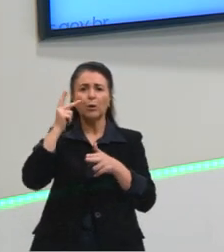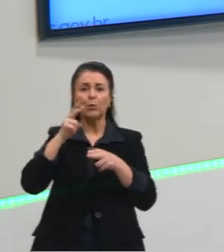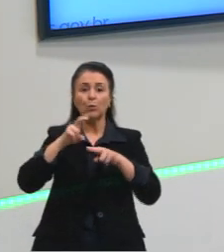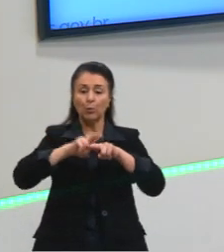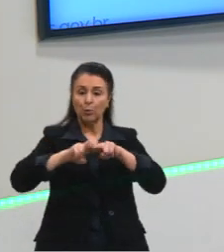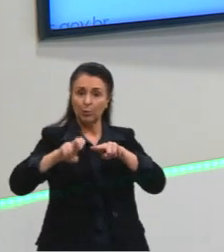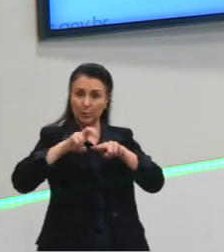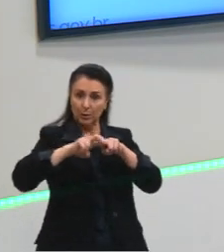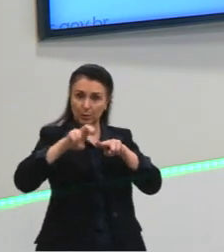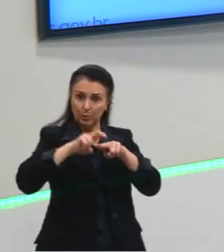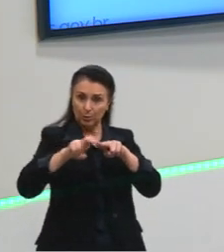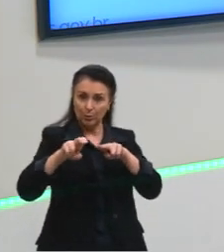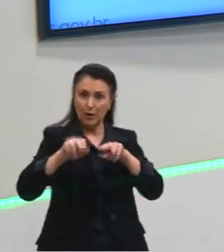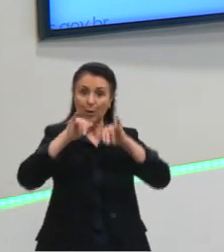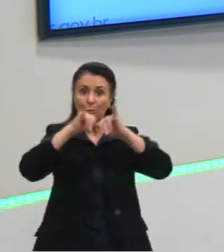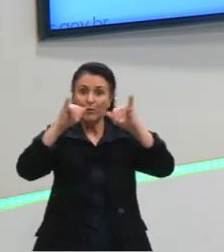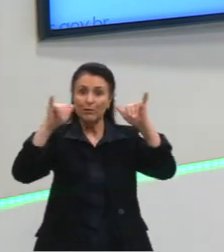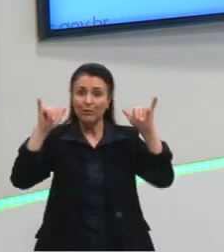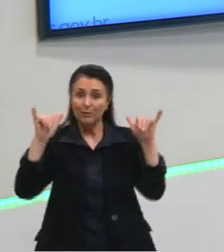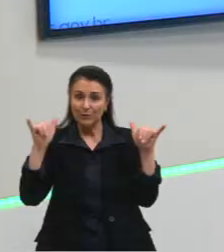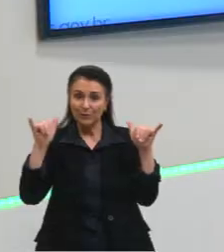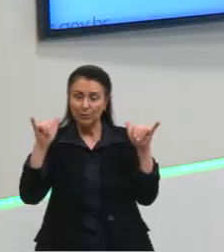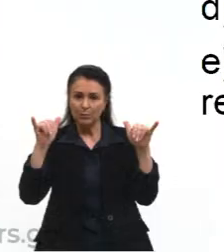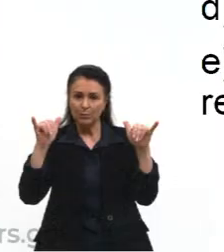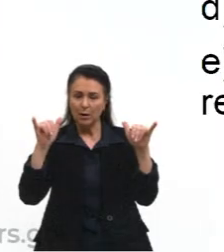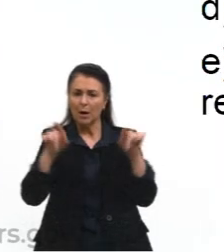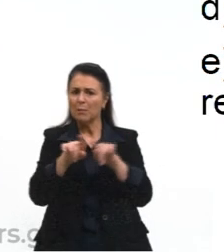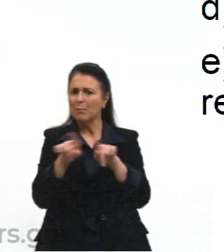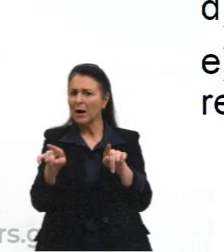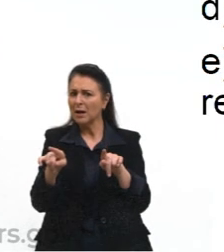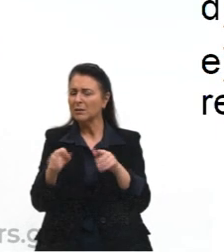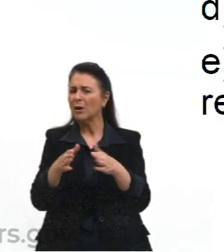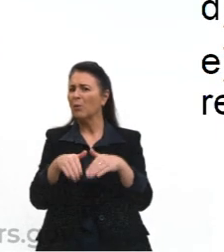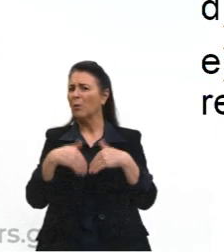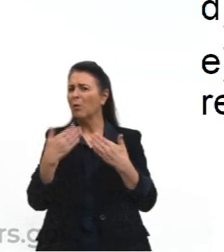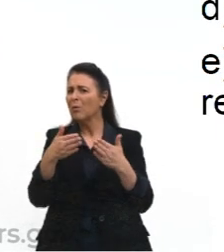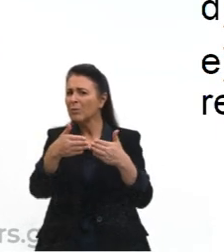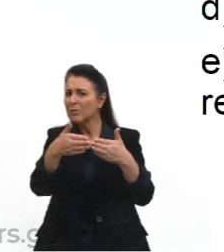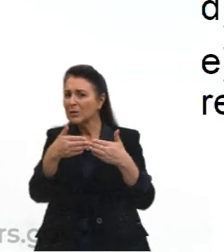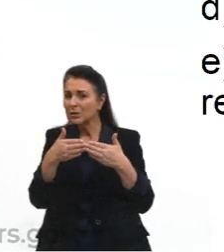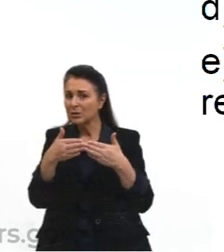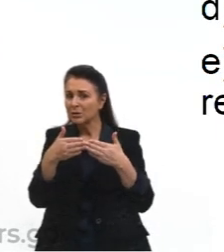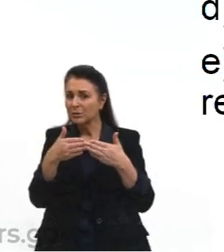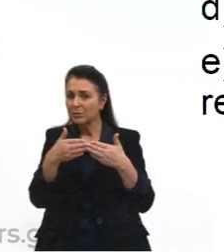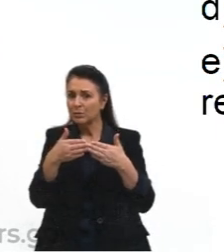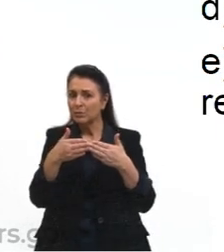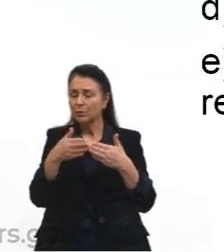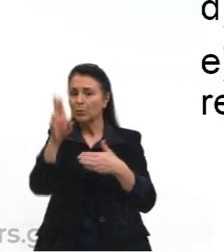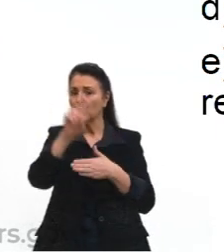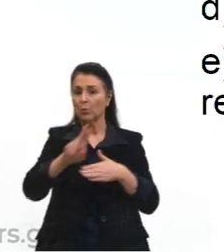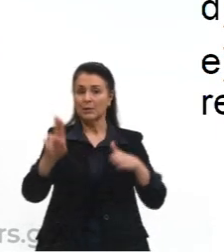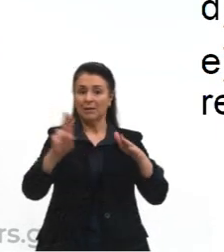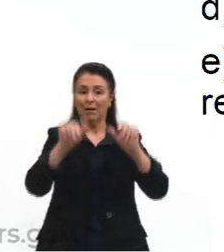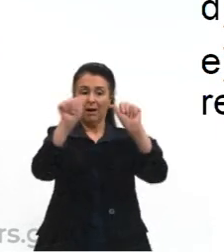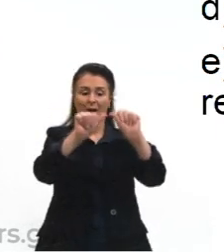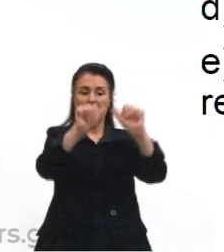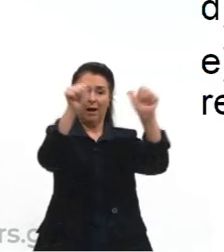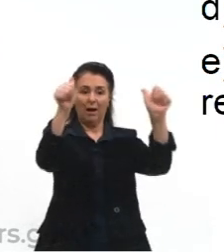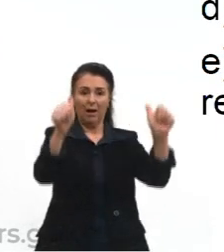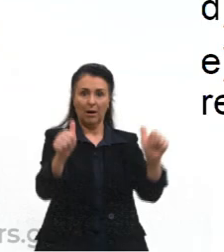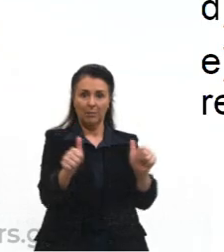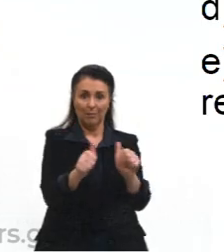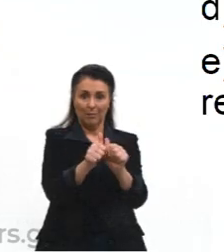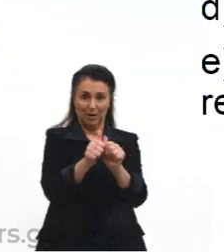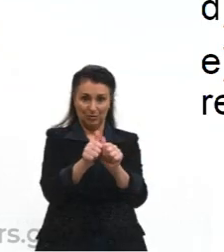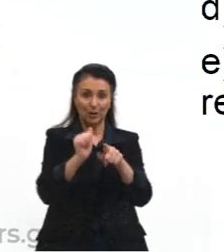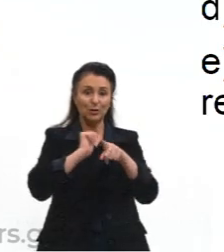publicitária que que nos perde a questão nesse cartaz o uso da imagem do Calçado aliada